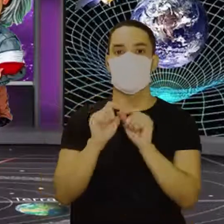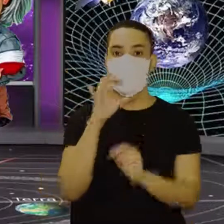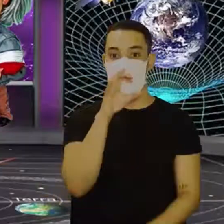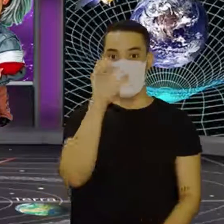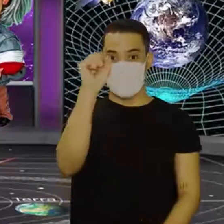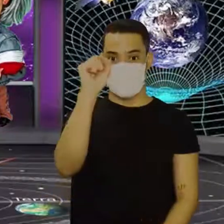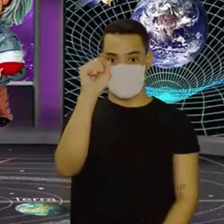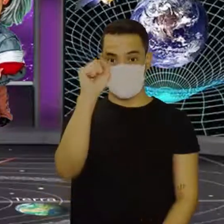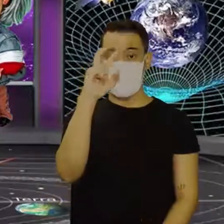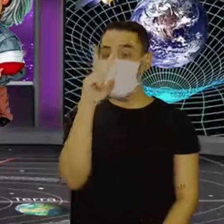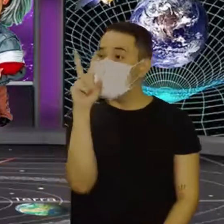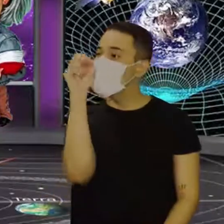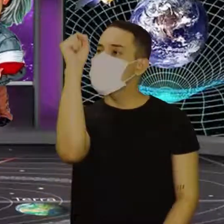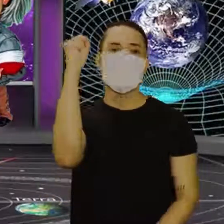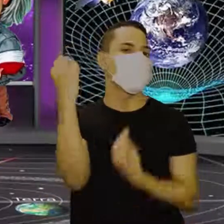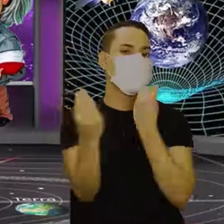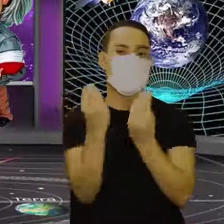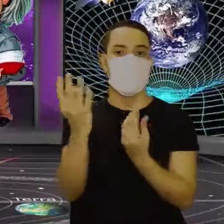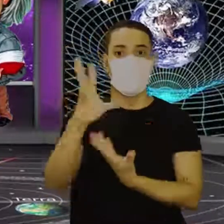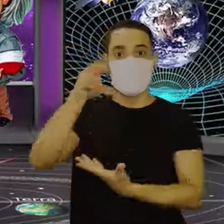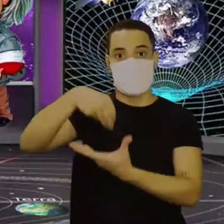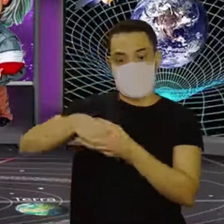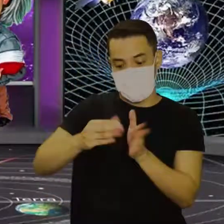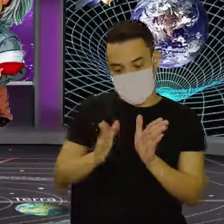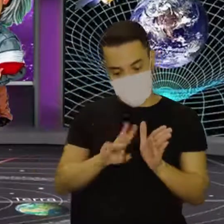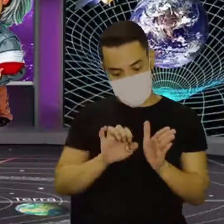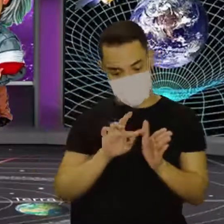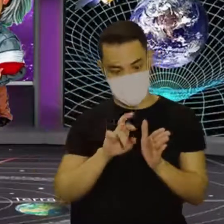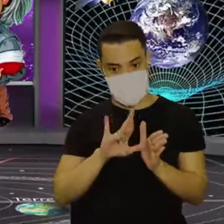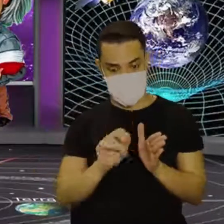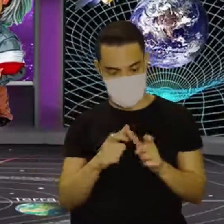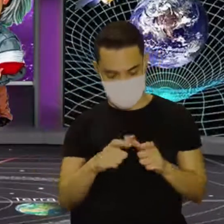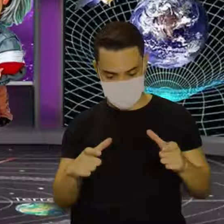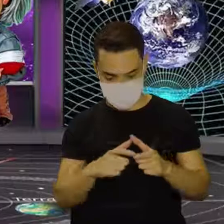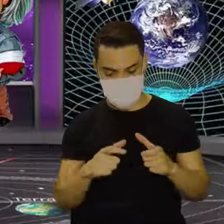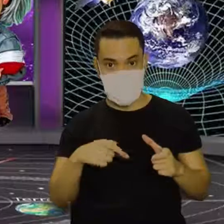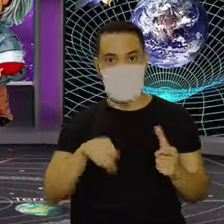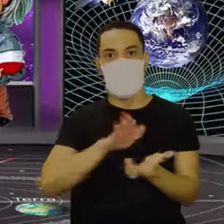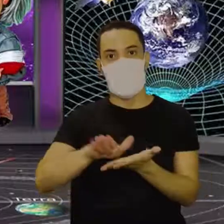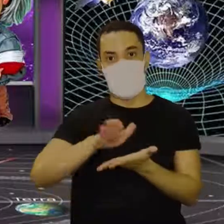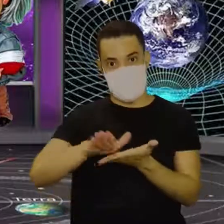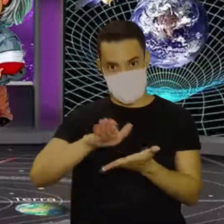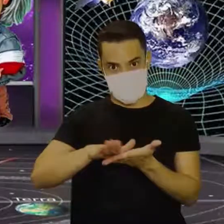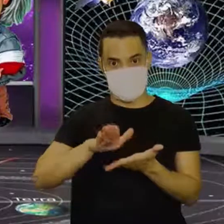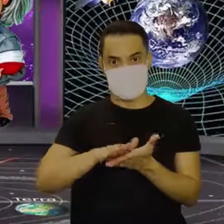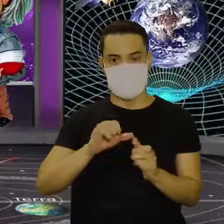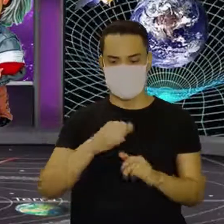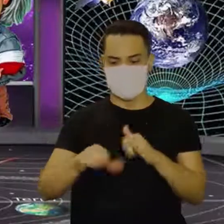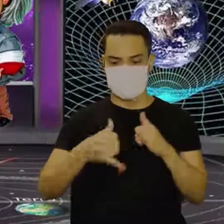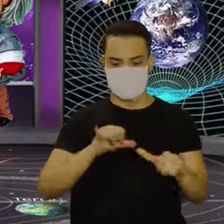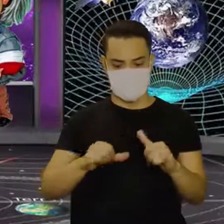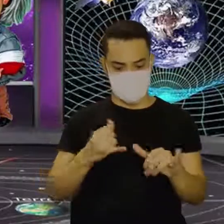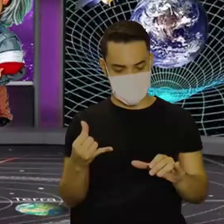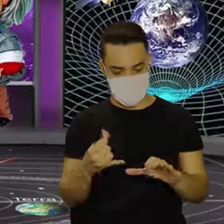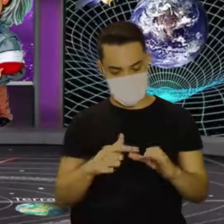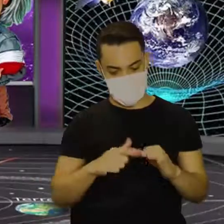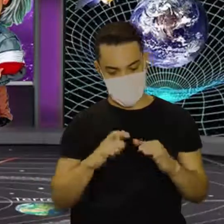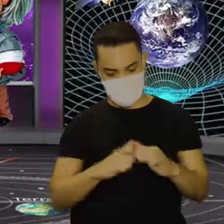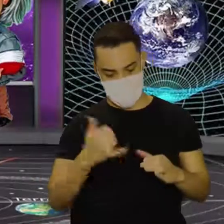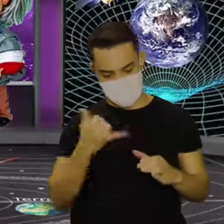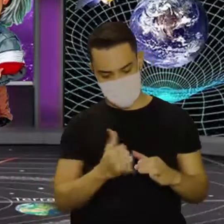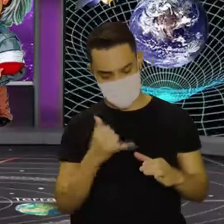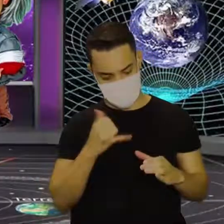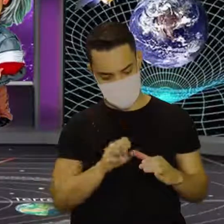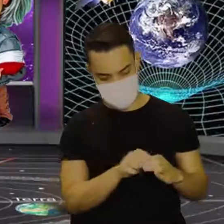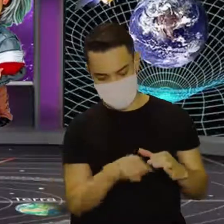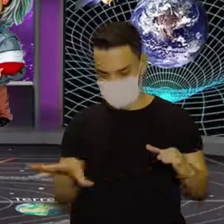você pensar, para a bateria fornecer energia, ela mesmo gasta energia para energizar aquele elétron e ele sai. Na hora